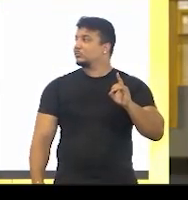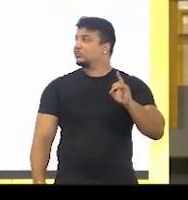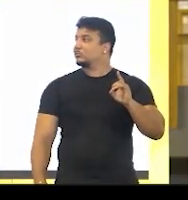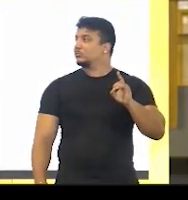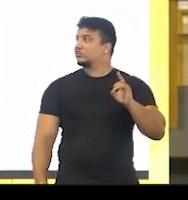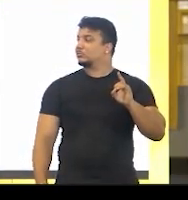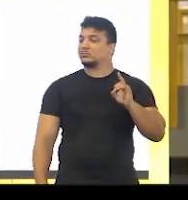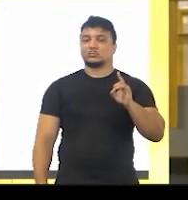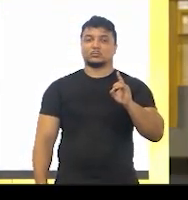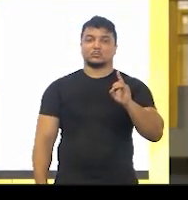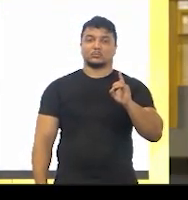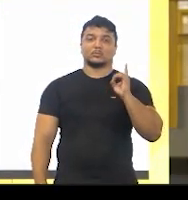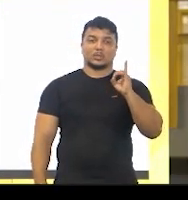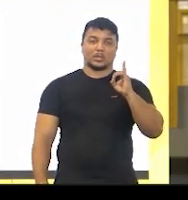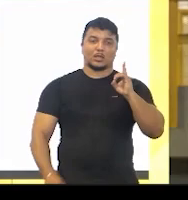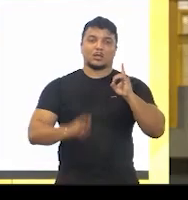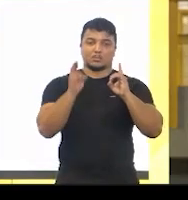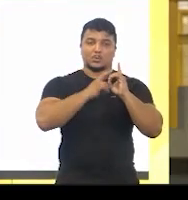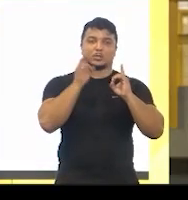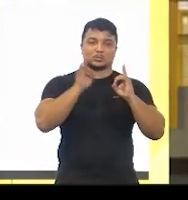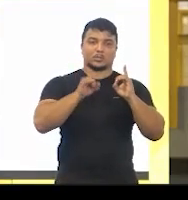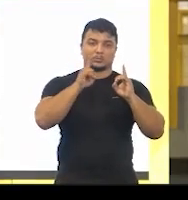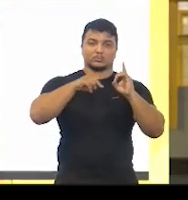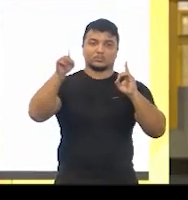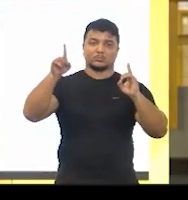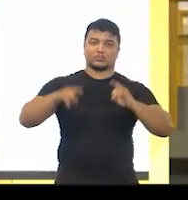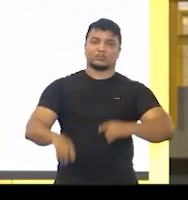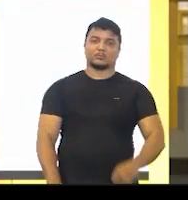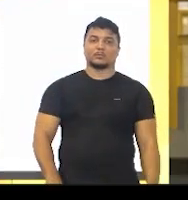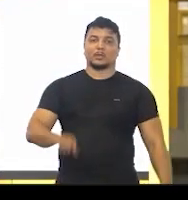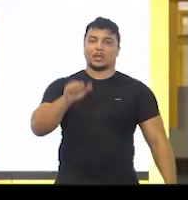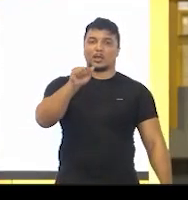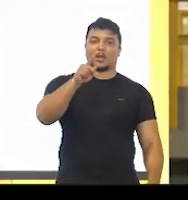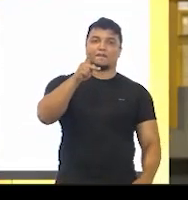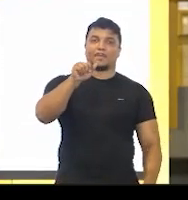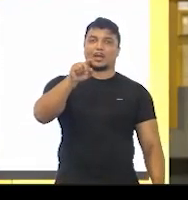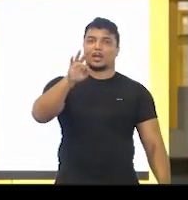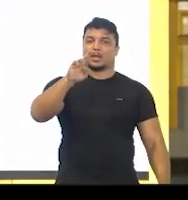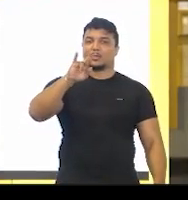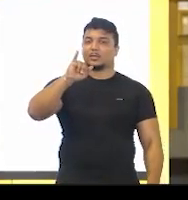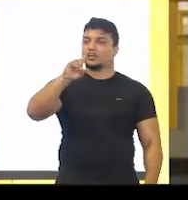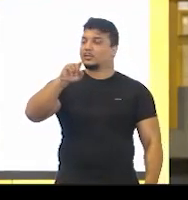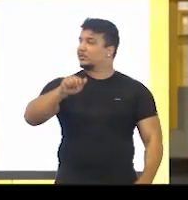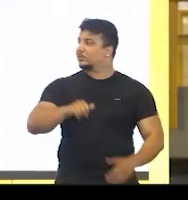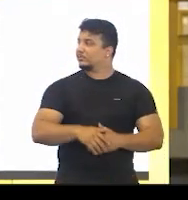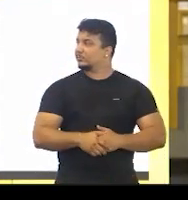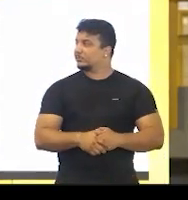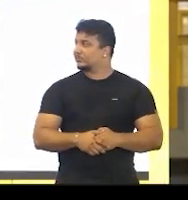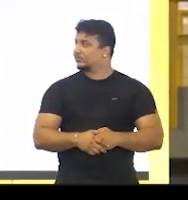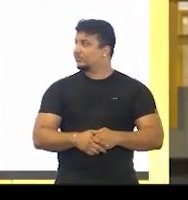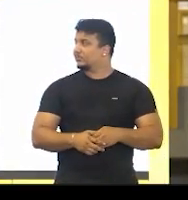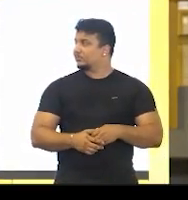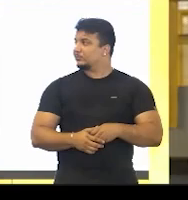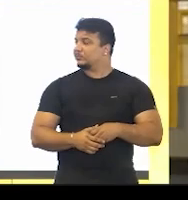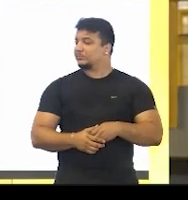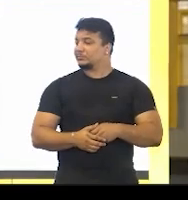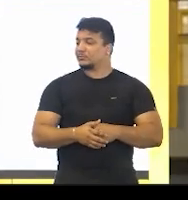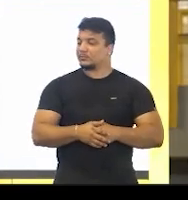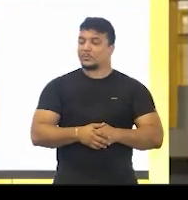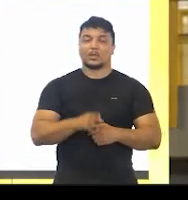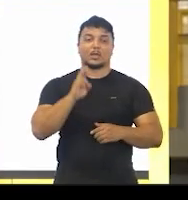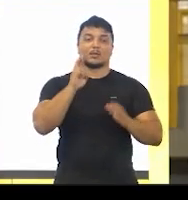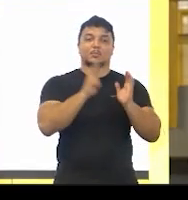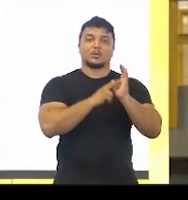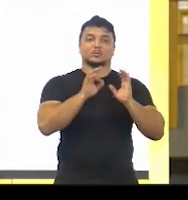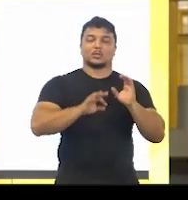Sabia disso, professor Marne? Apátrida. Ok? Olha só, qual